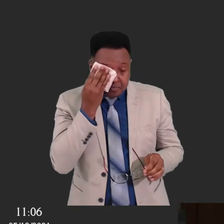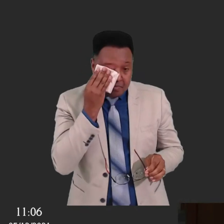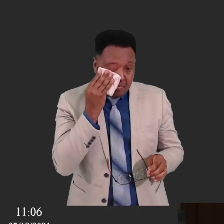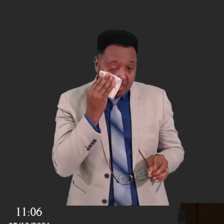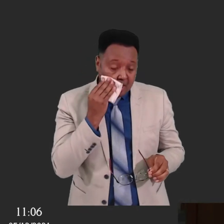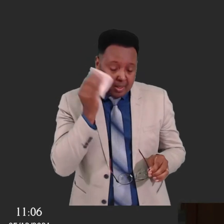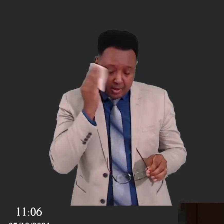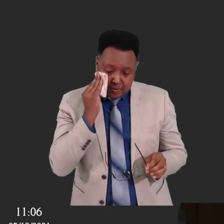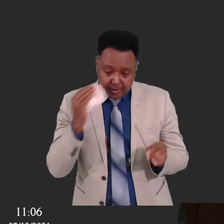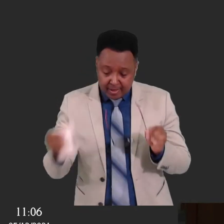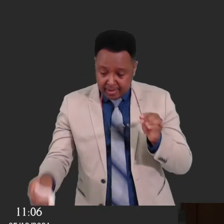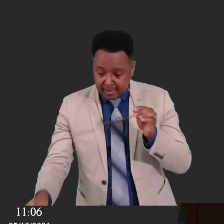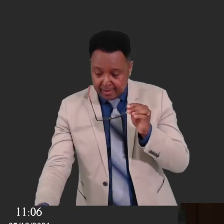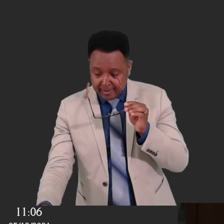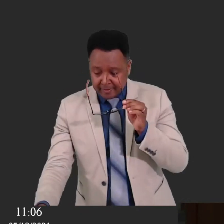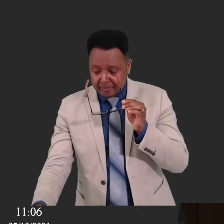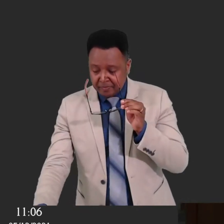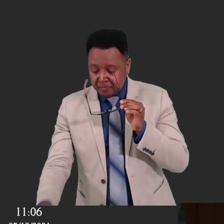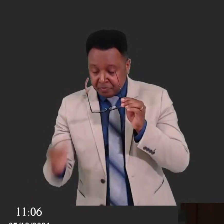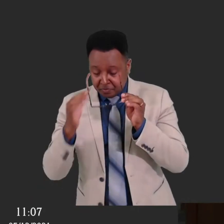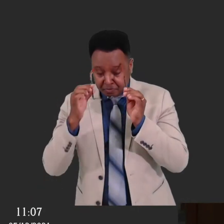Chamemos um hino.